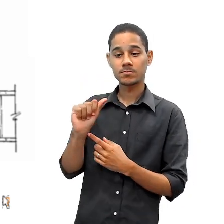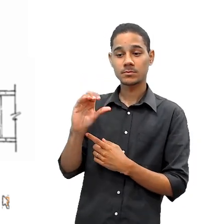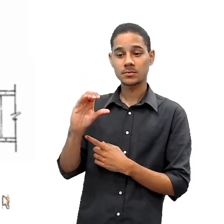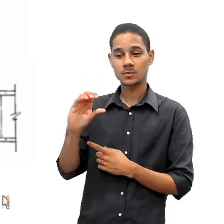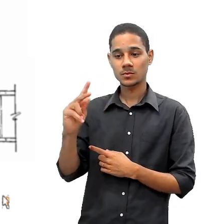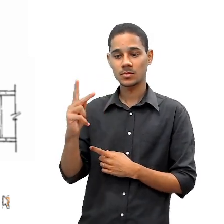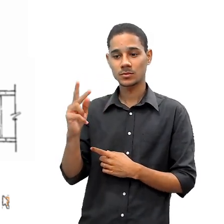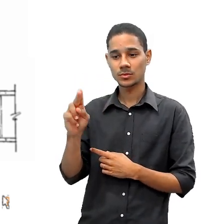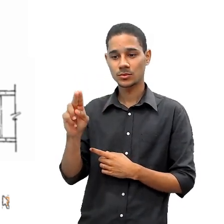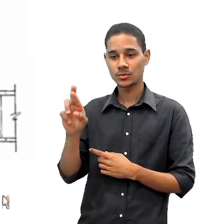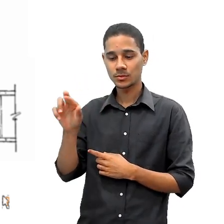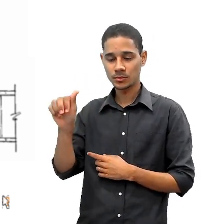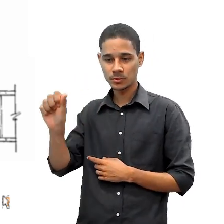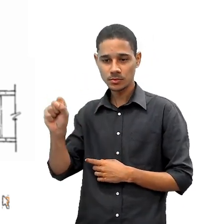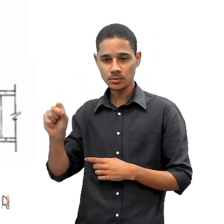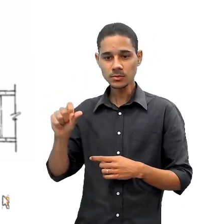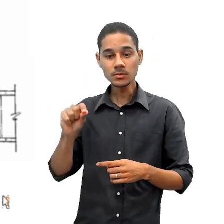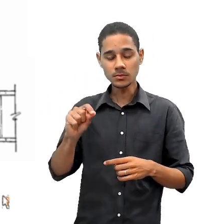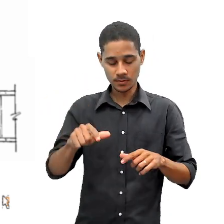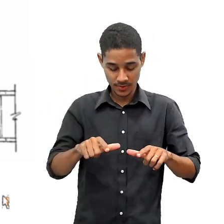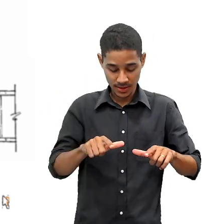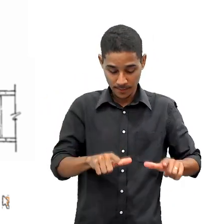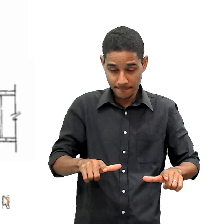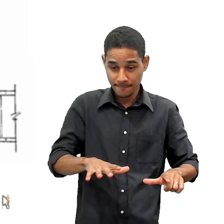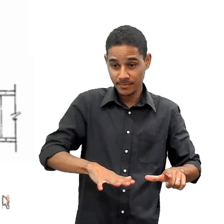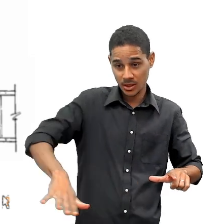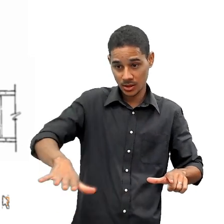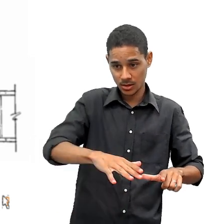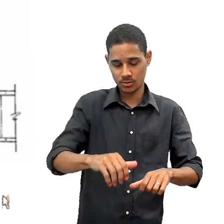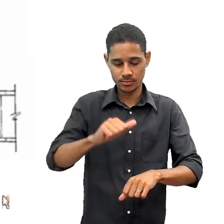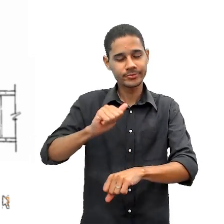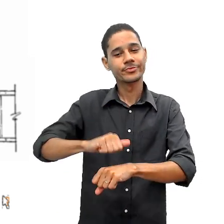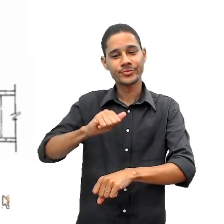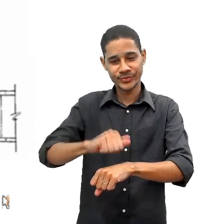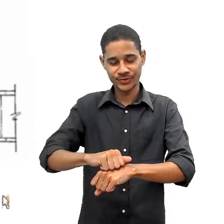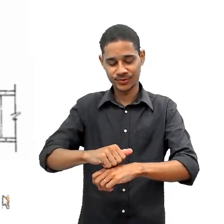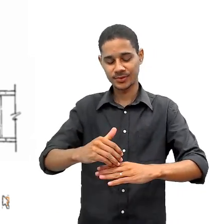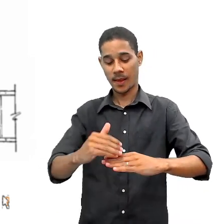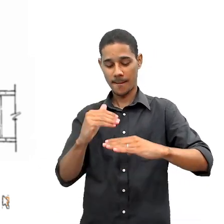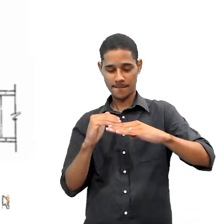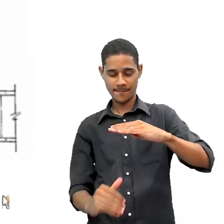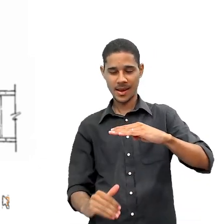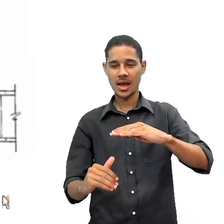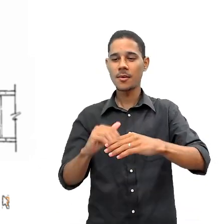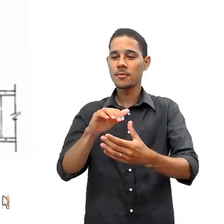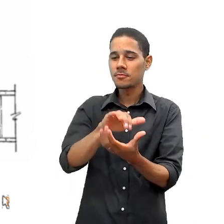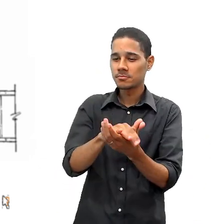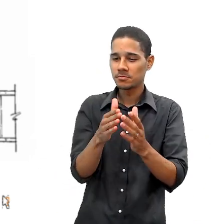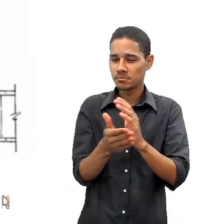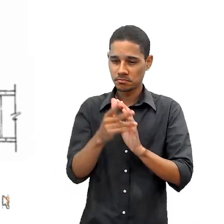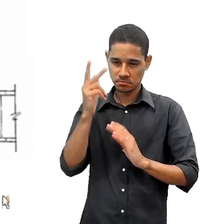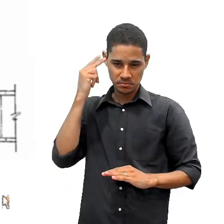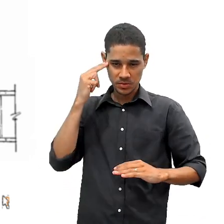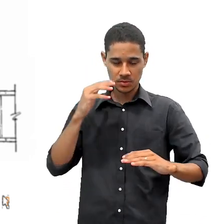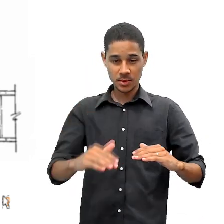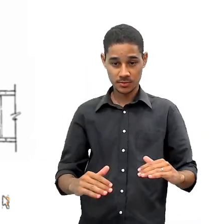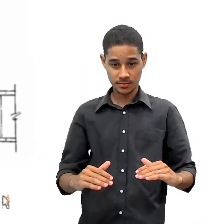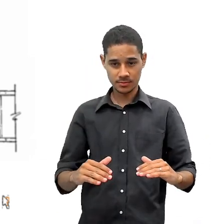achuras ali de piso, mostrando um piso em concreto, abaixo dele o solo natural, e na guarnição da porta você